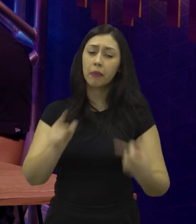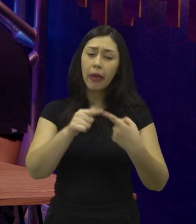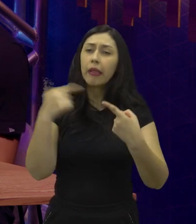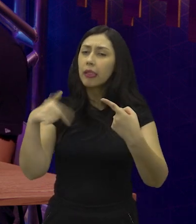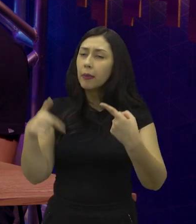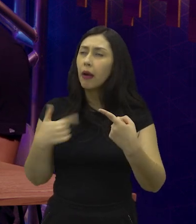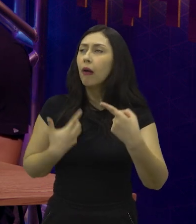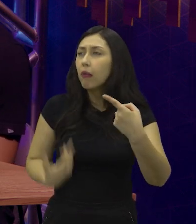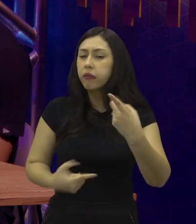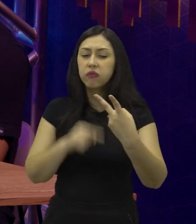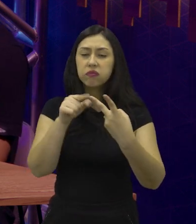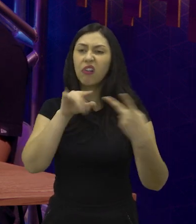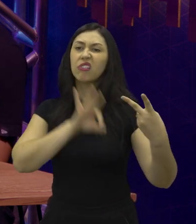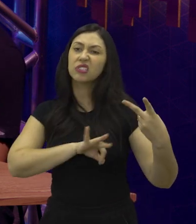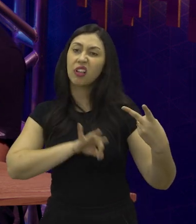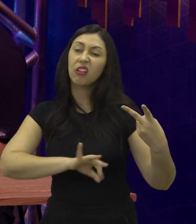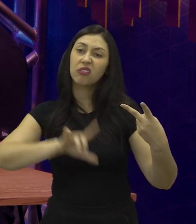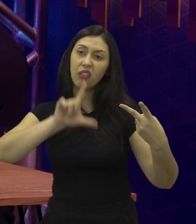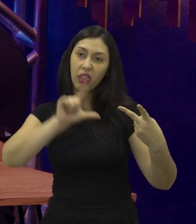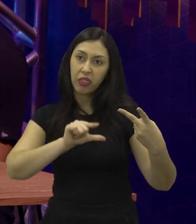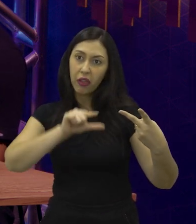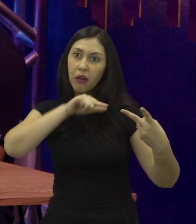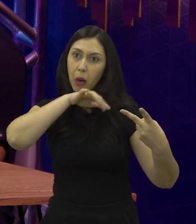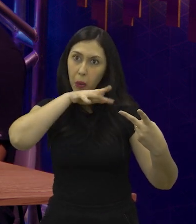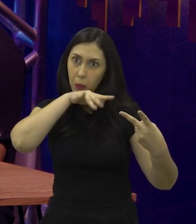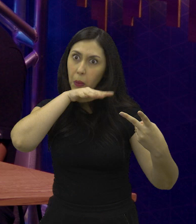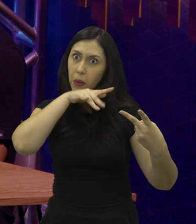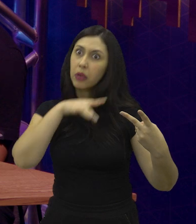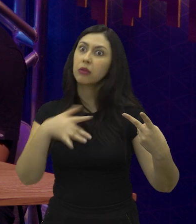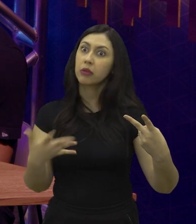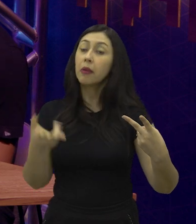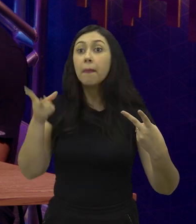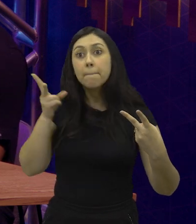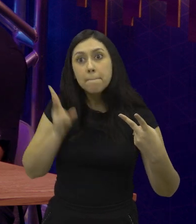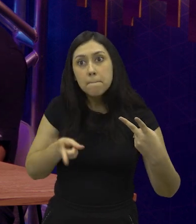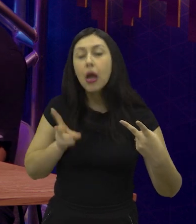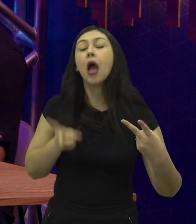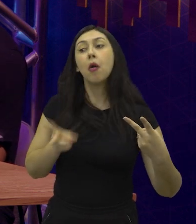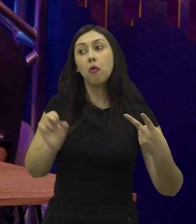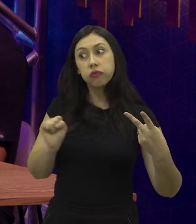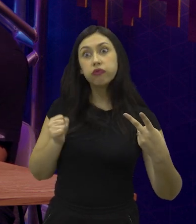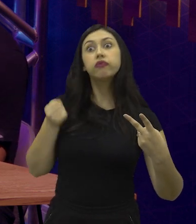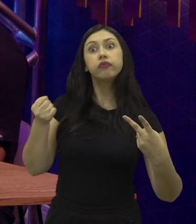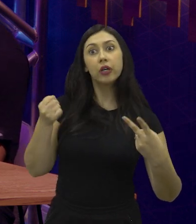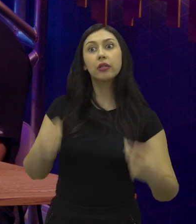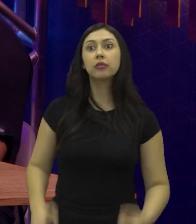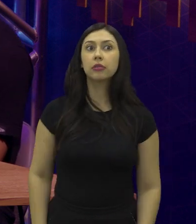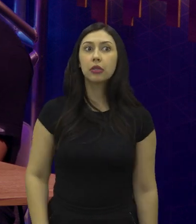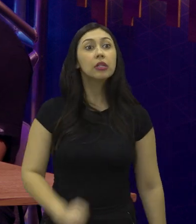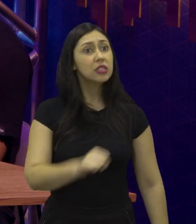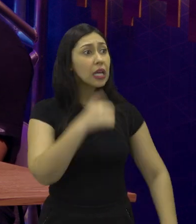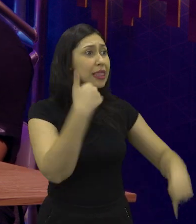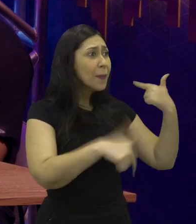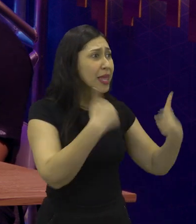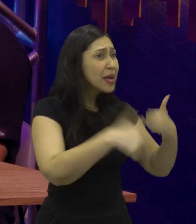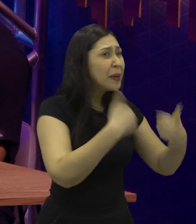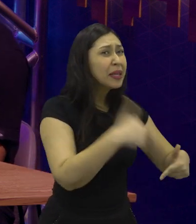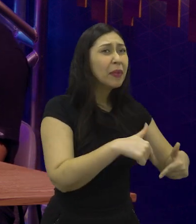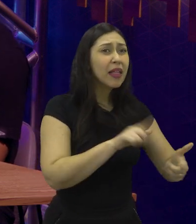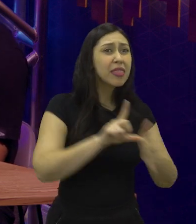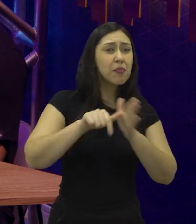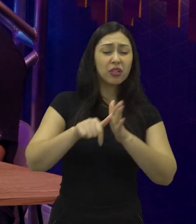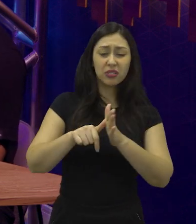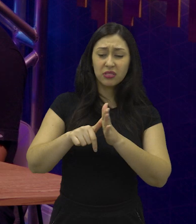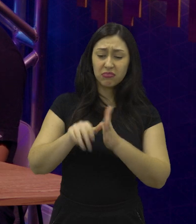ser exaustivo e eles não têm retorno financeiro de todo o empenho que eles, né, toda a dedicação deles. É muito trabalho para